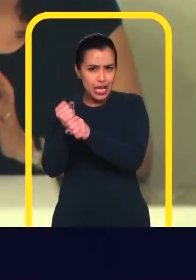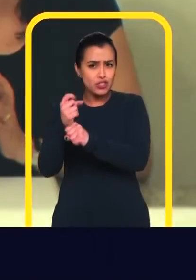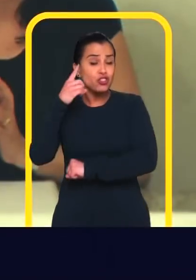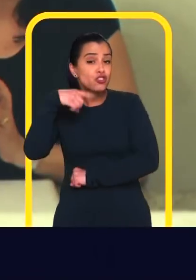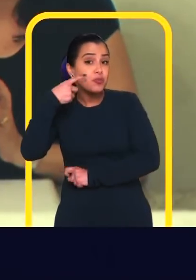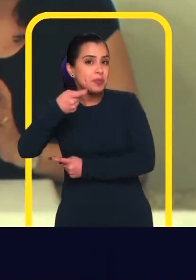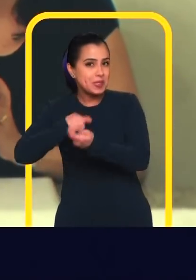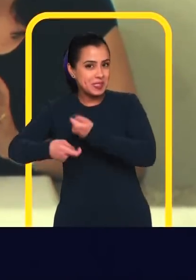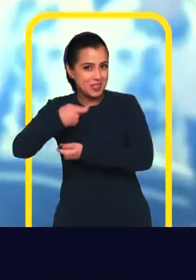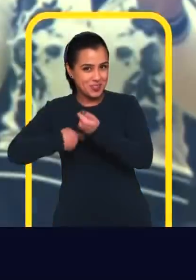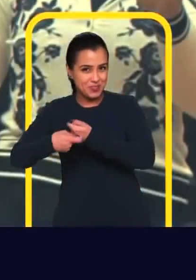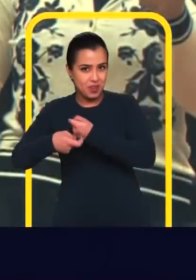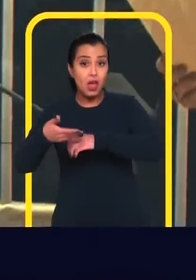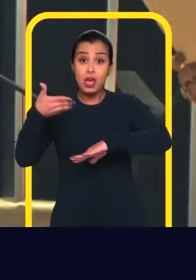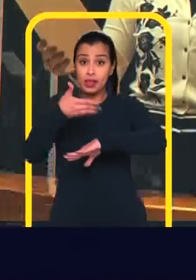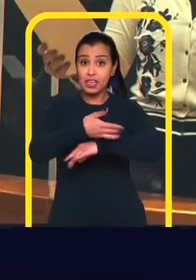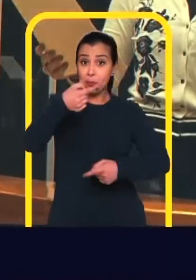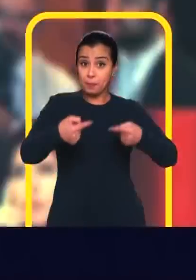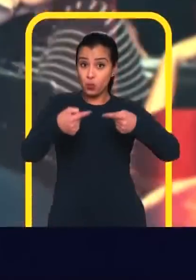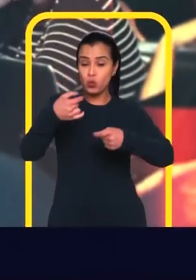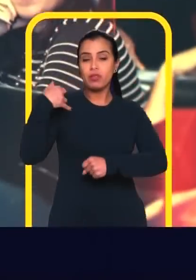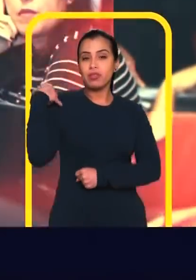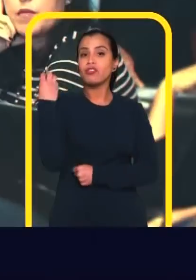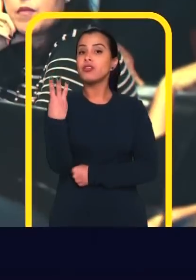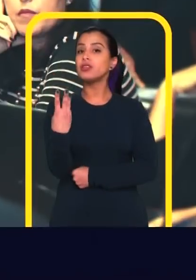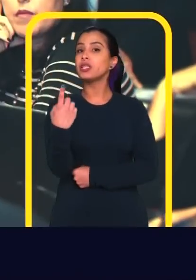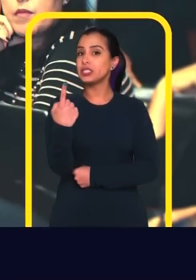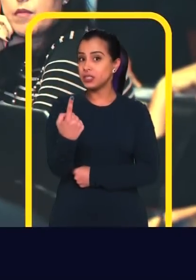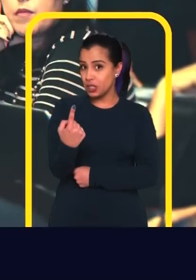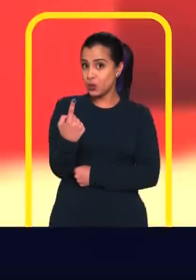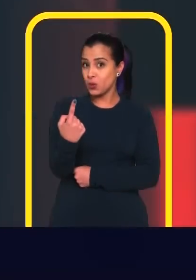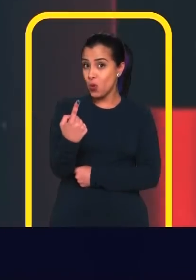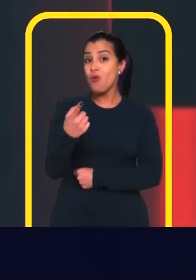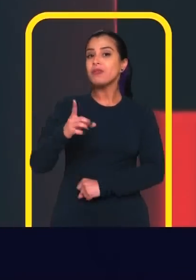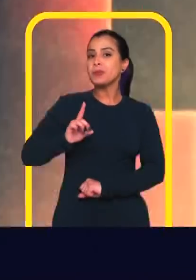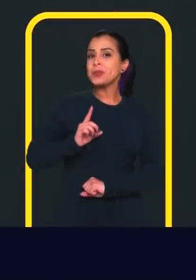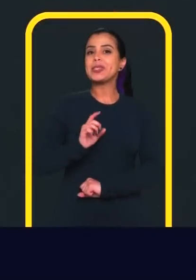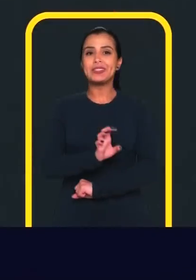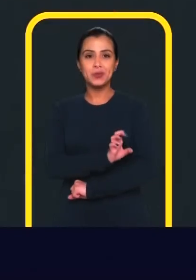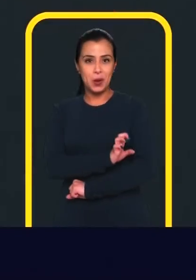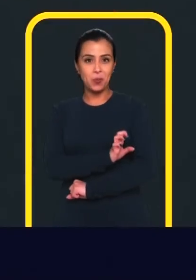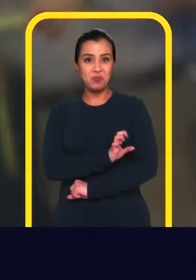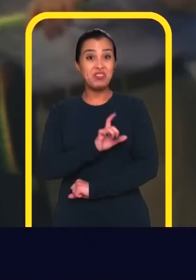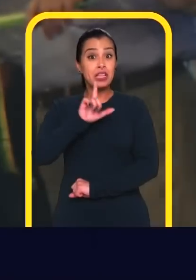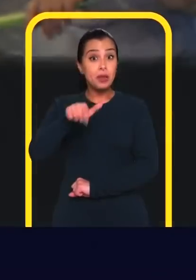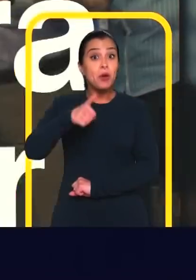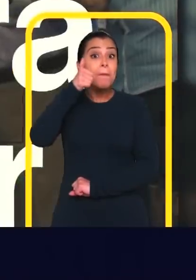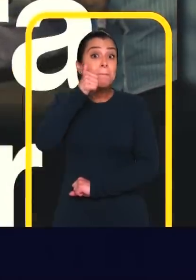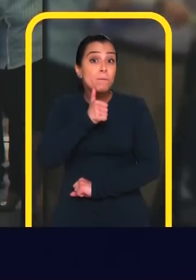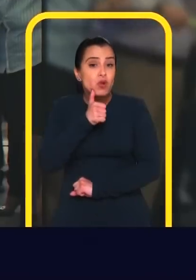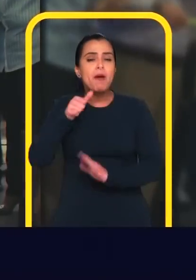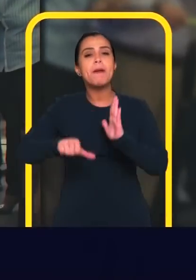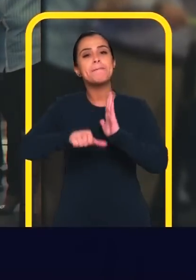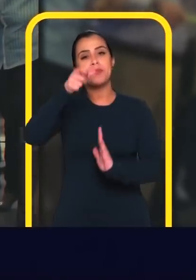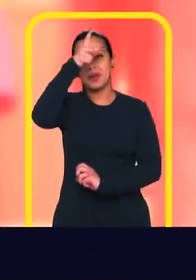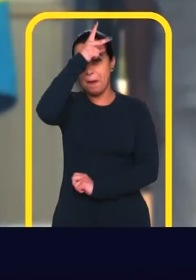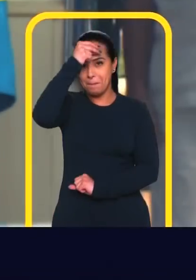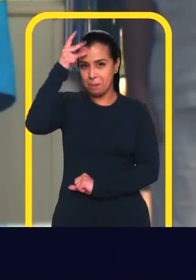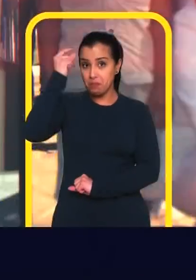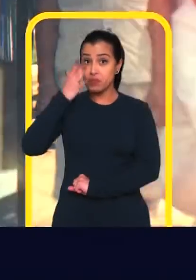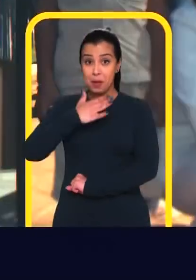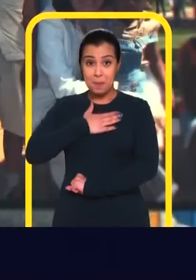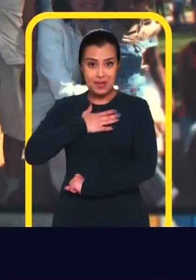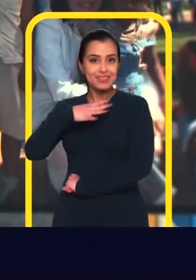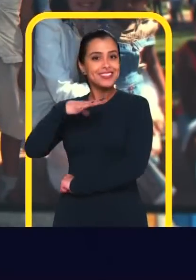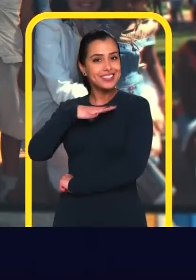Administrativo Entrei para a política aos 31 anos de idade Como deputada estadual Fui a primeira mulher prefeita